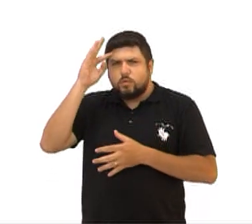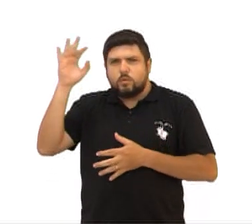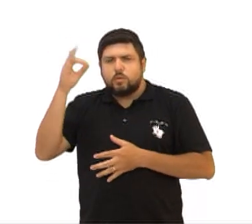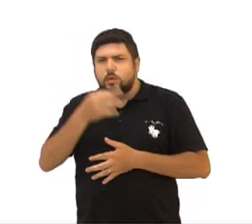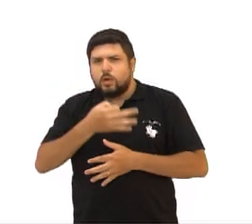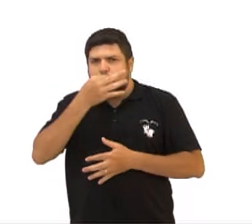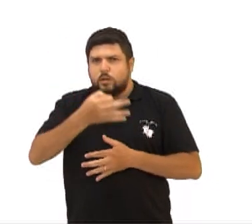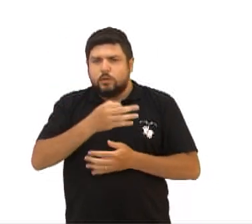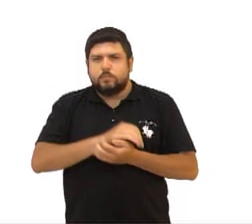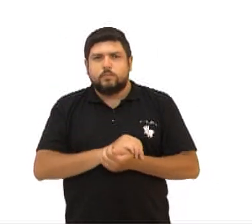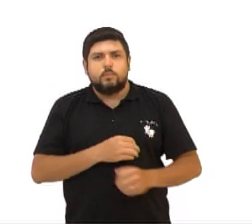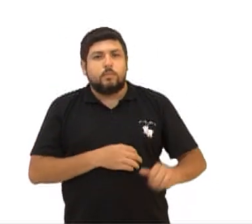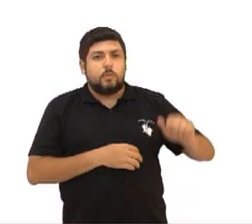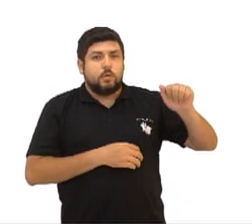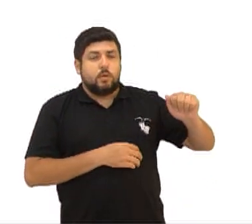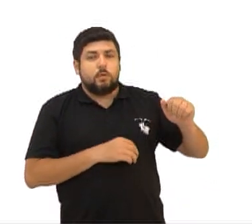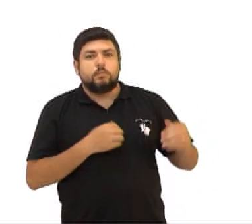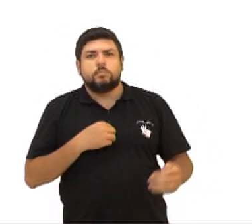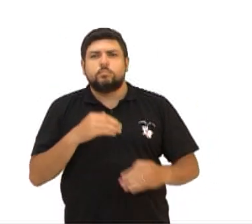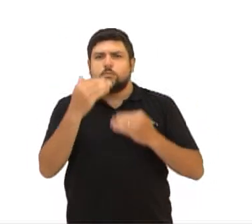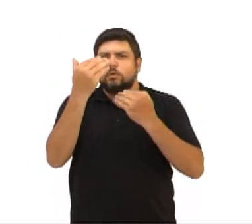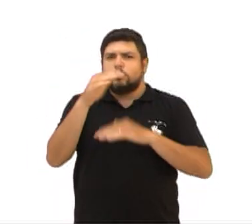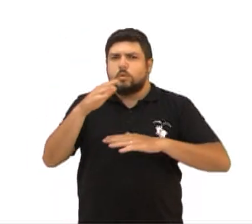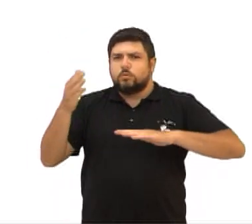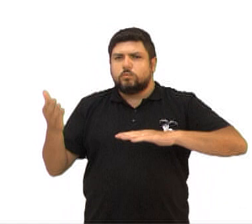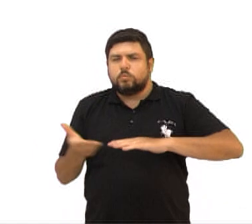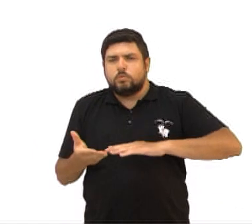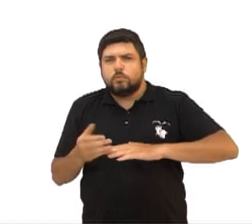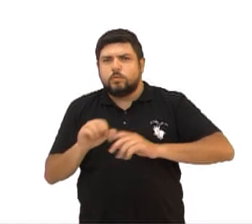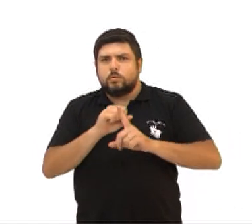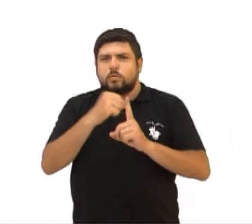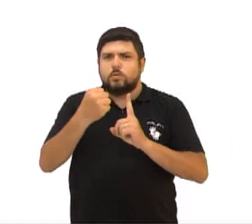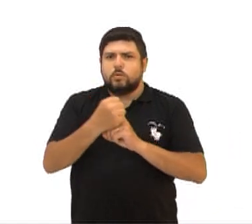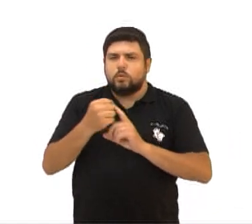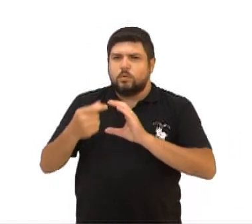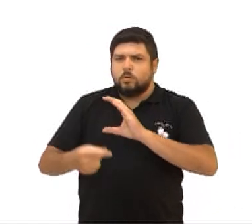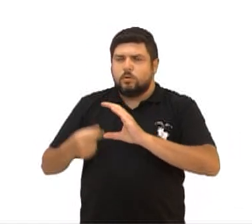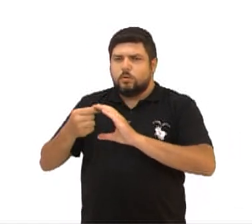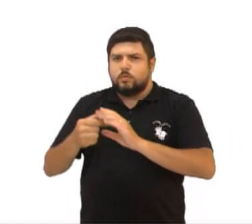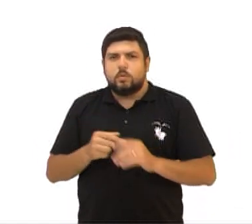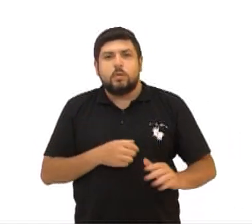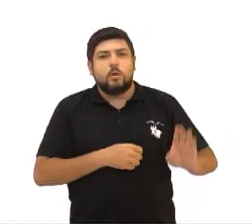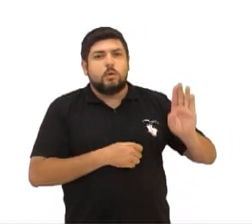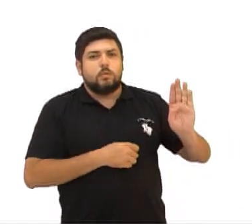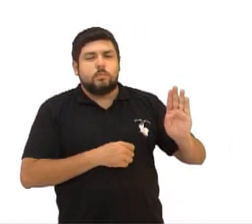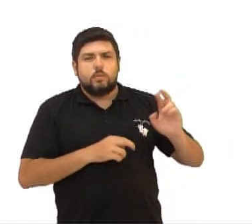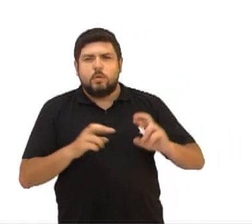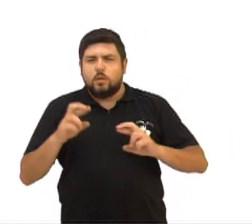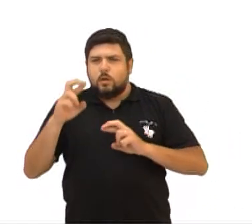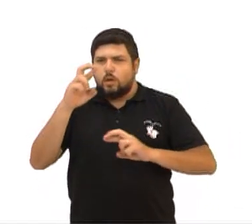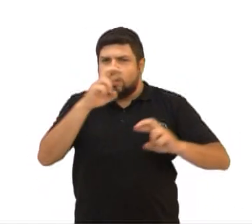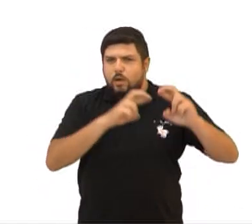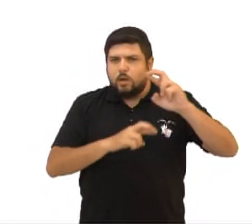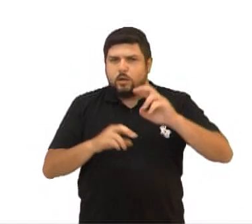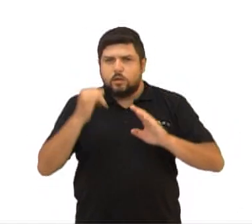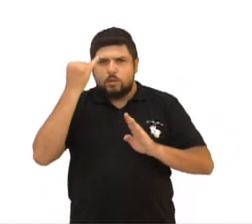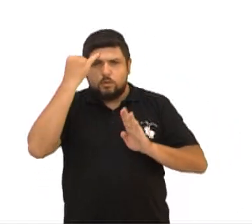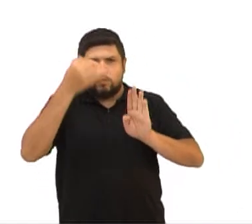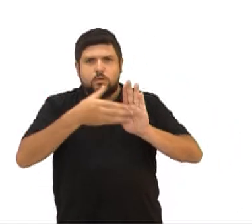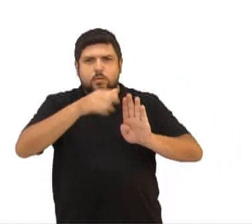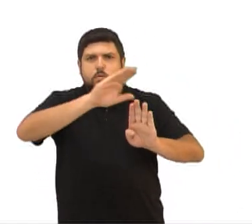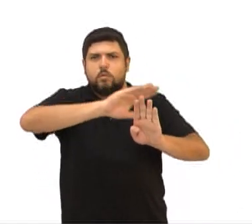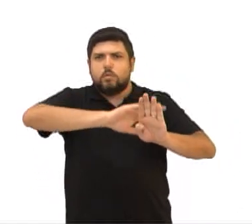A, padrão contemporâneo e sociedade capitalista, e opção B, análise da ideologia em